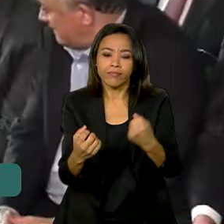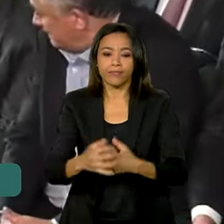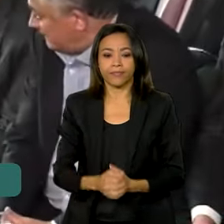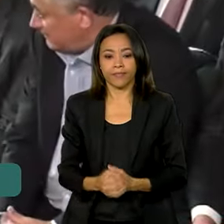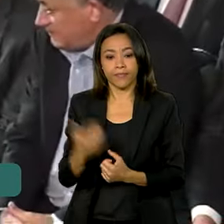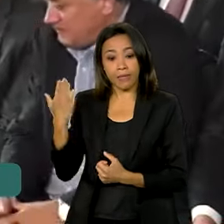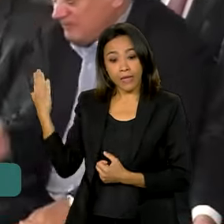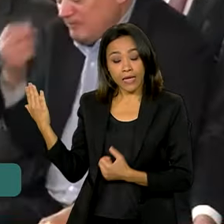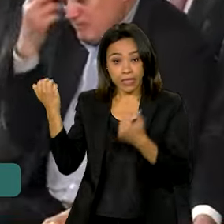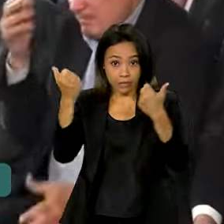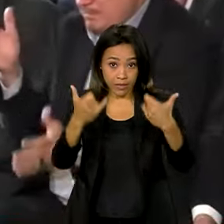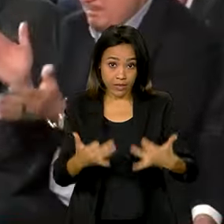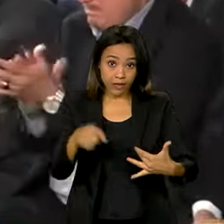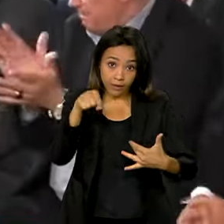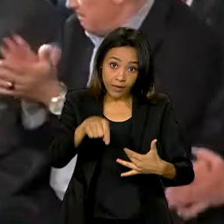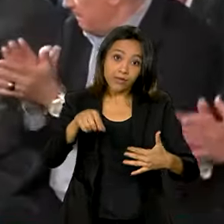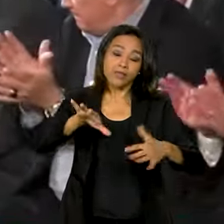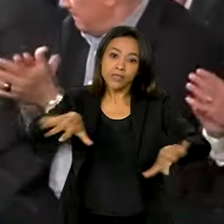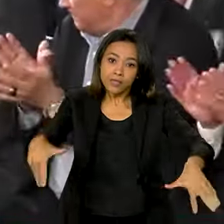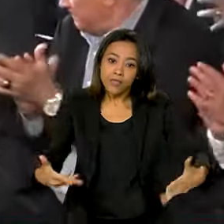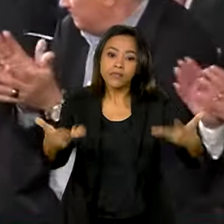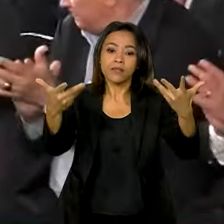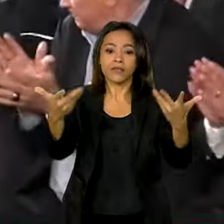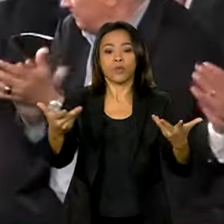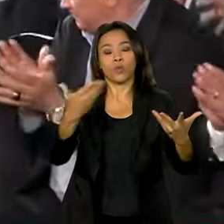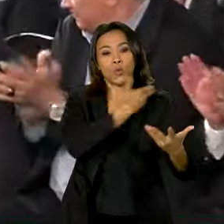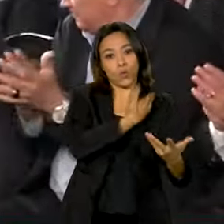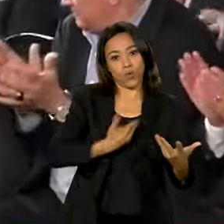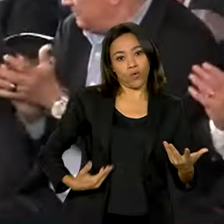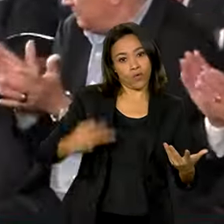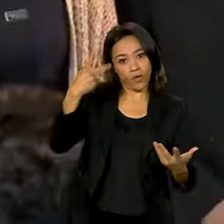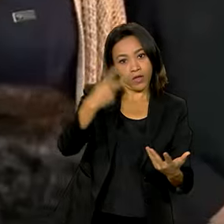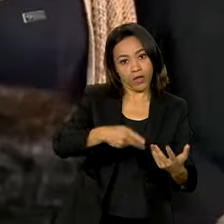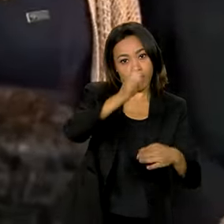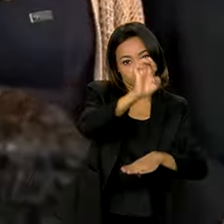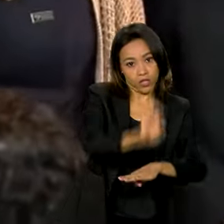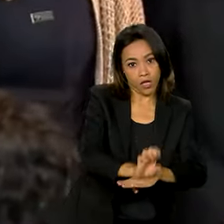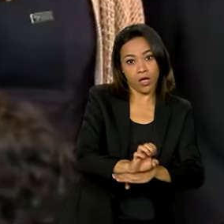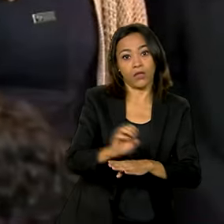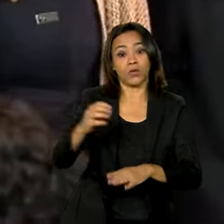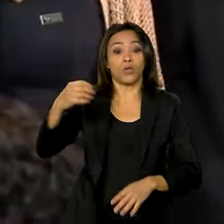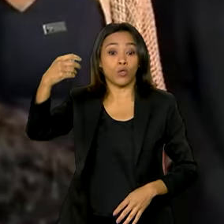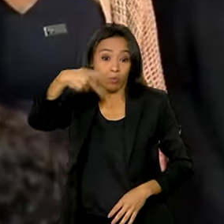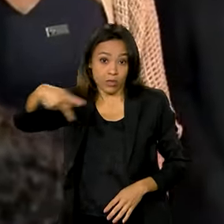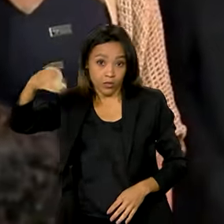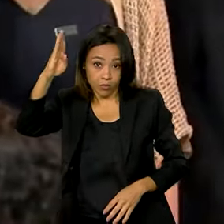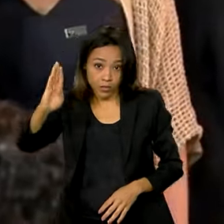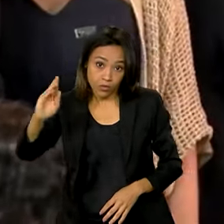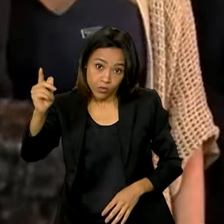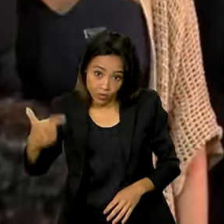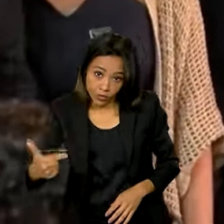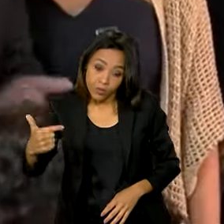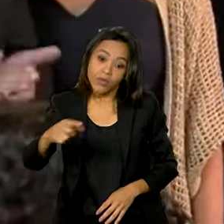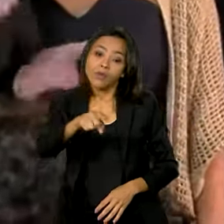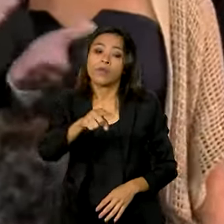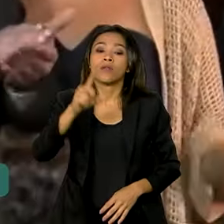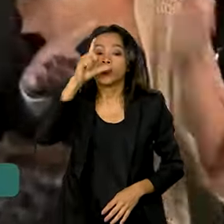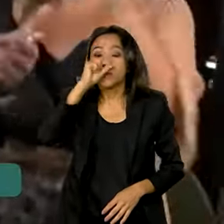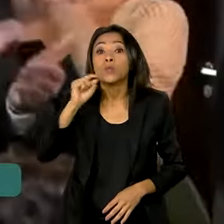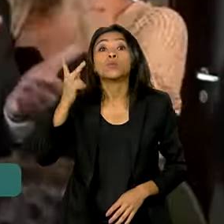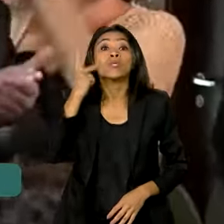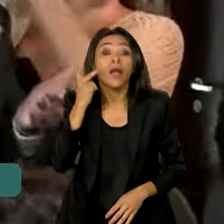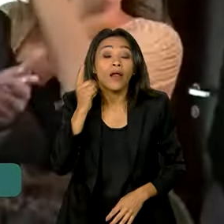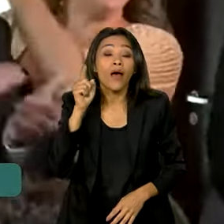Durante a cerimônia, Geraldo Alckmin e o governador do estado, Eumano de Freitas, assinaram a inclusão do Ceará na